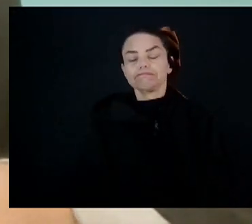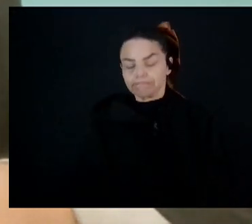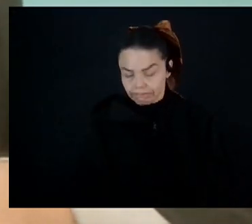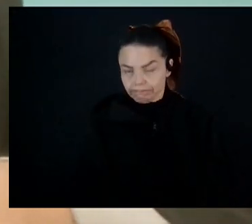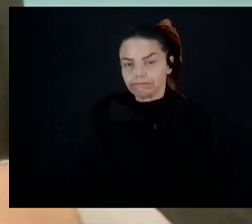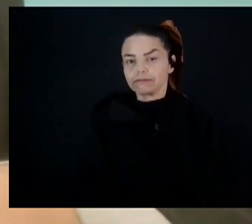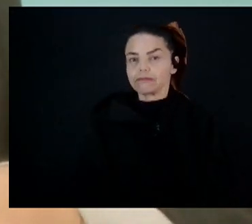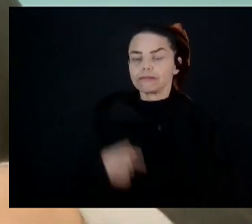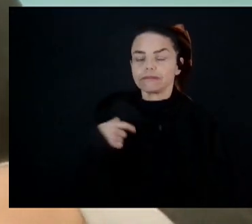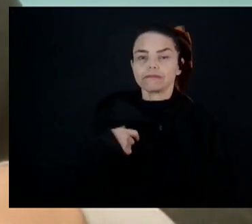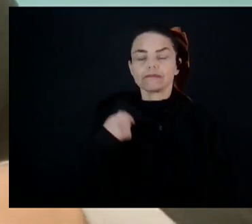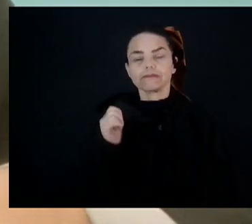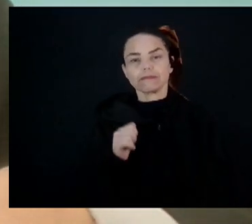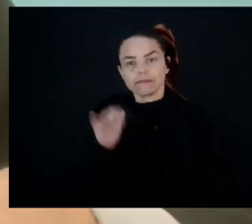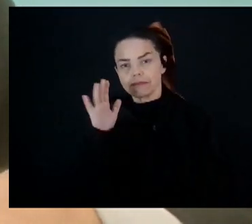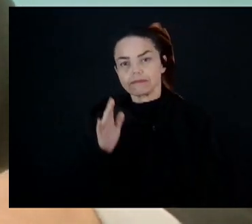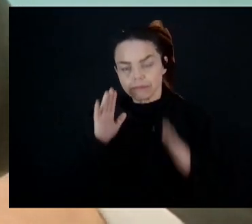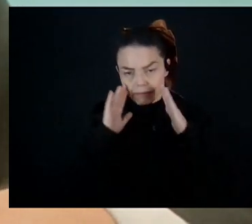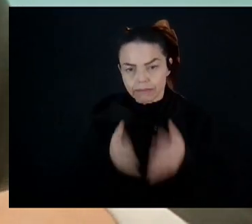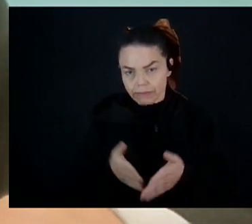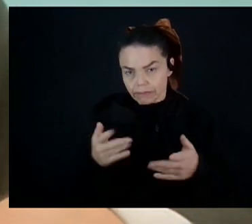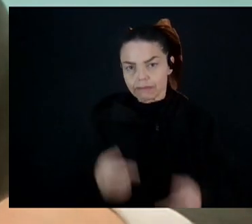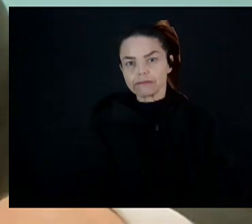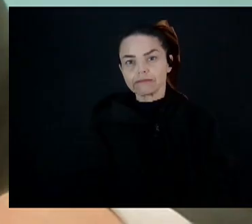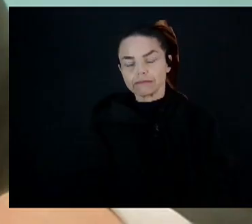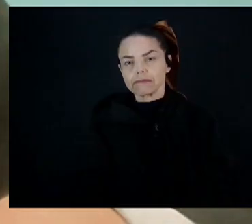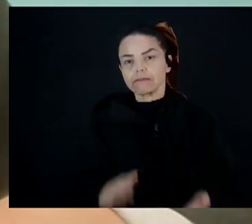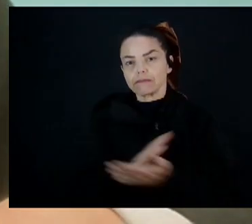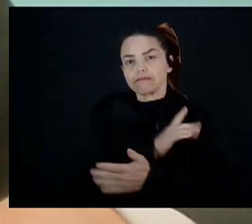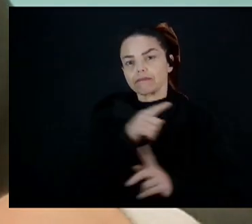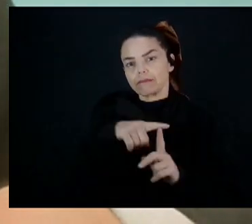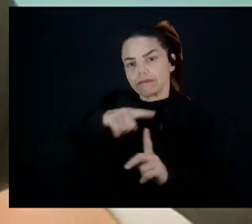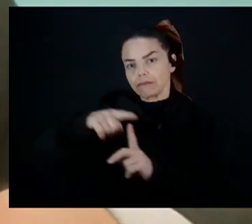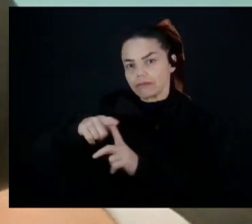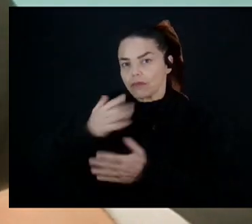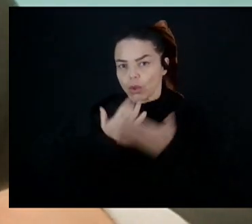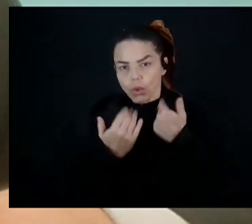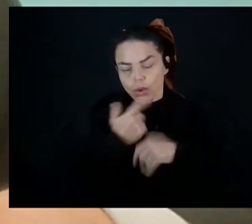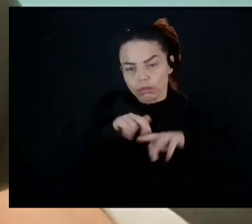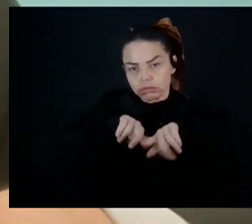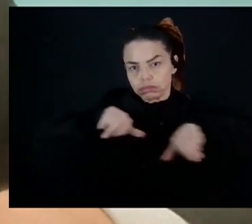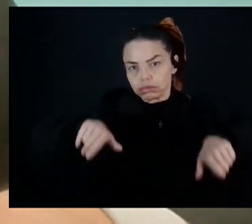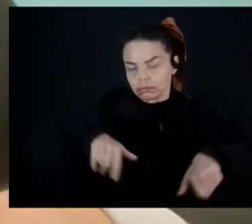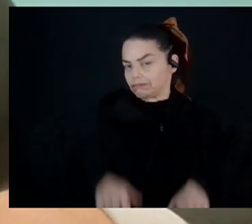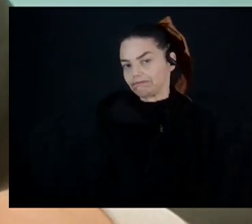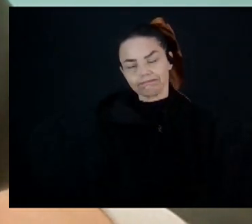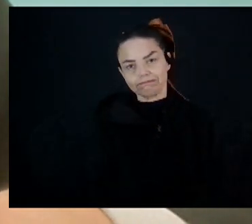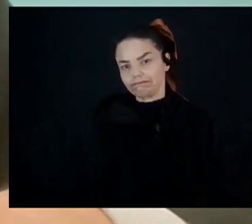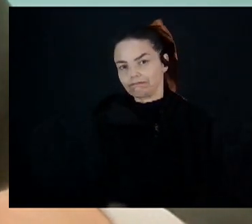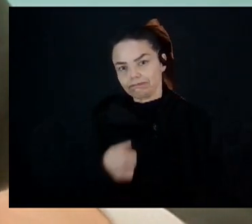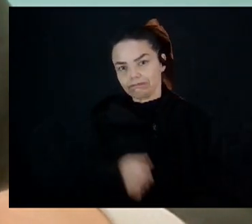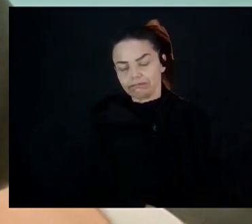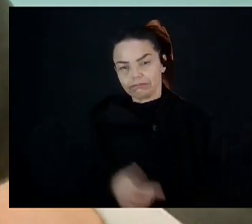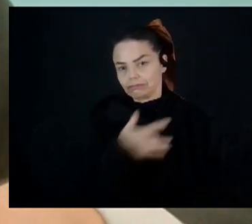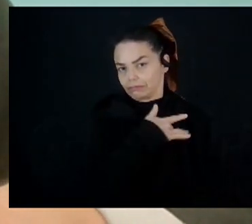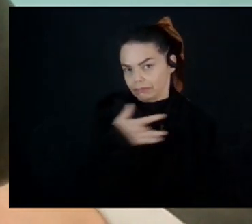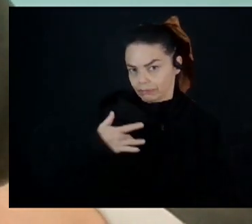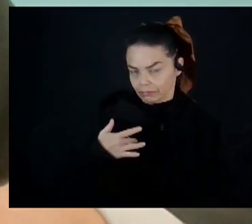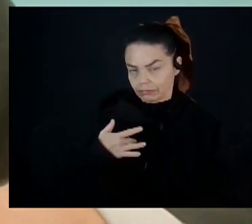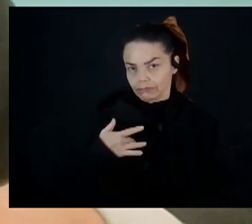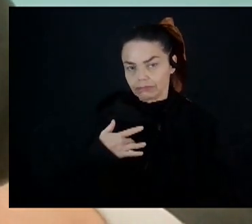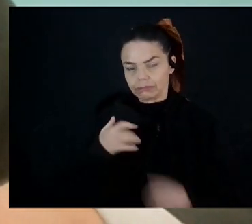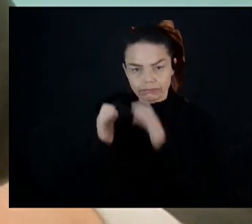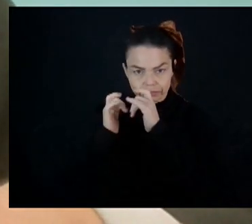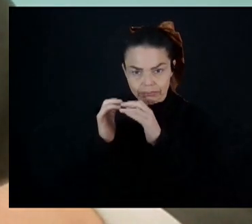cada vez mais direcionada para alguns tipos de alimentos que, teoricamente, não são os mais saudáveis. A gente raciocina menos até